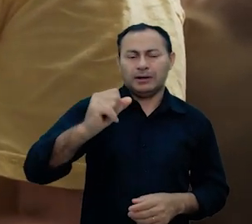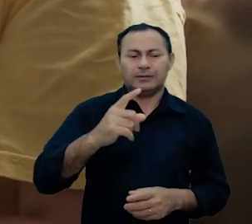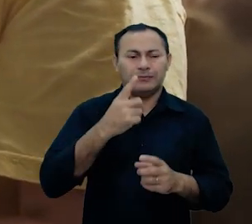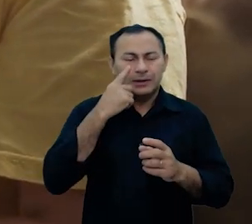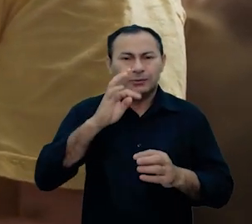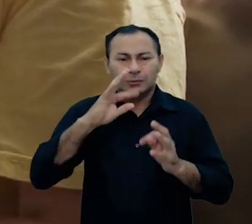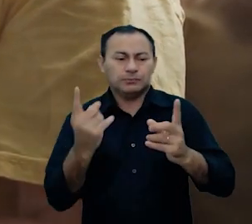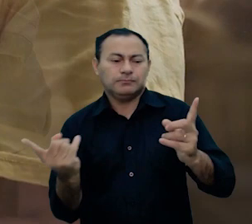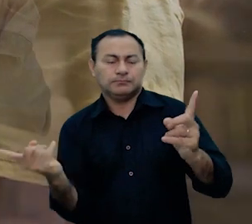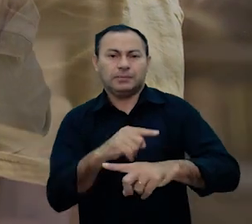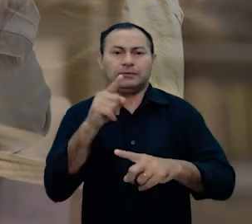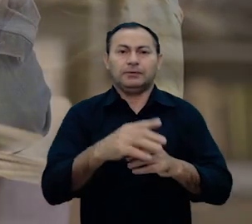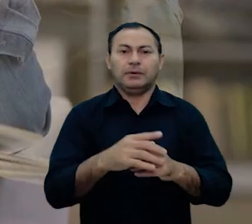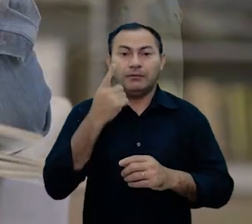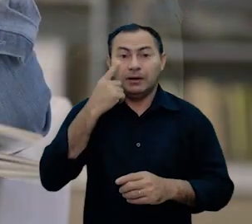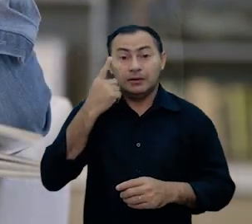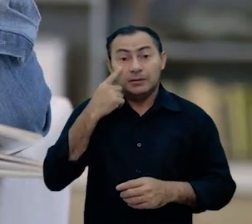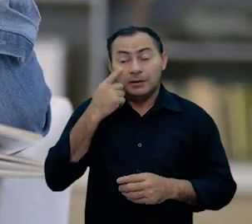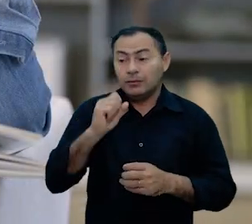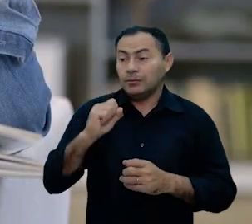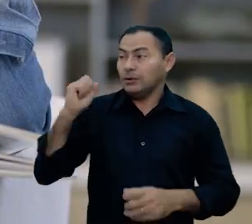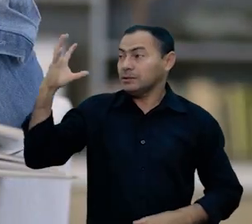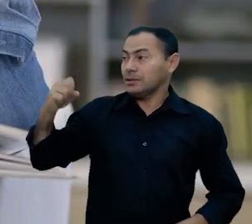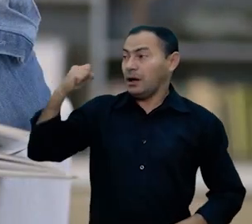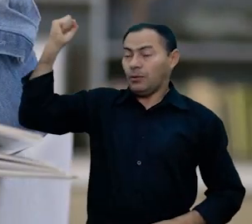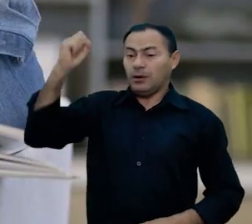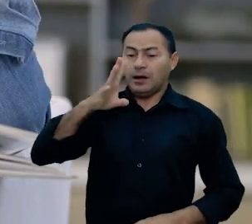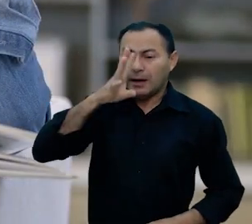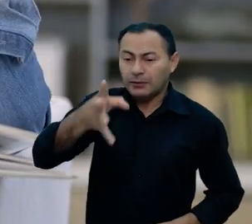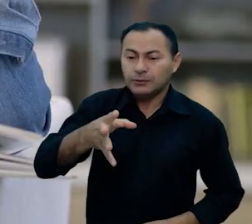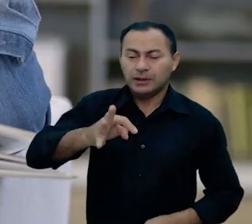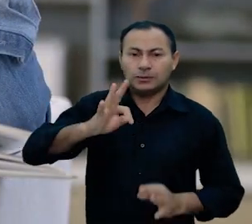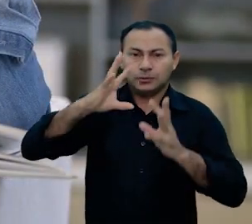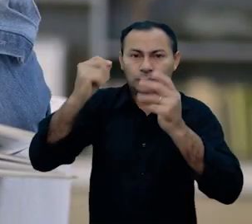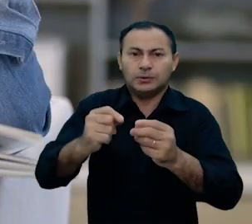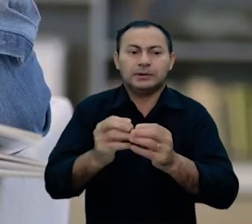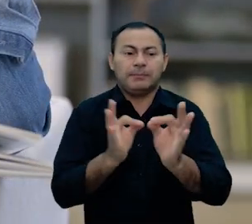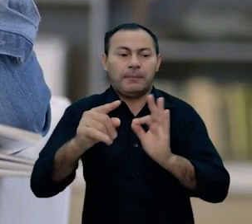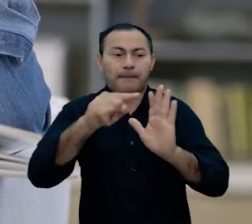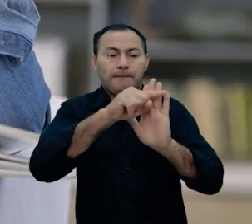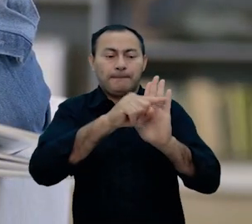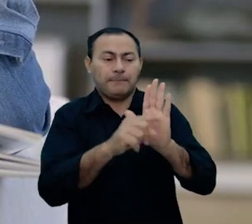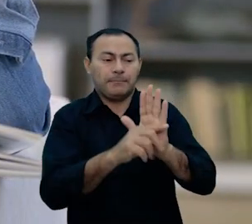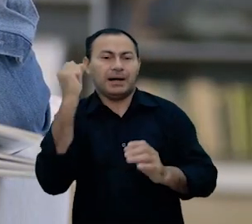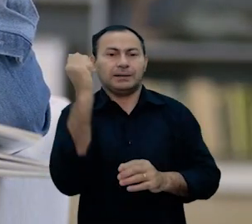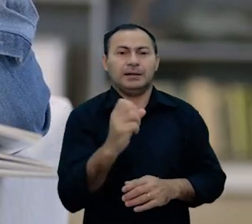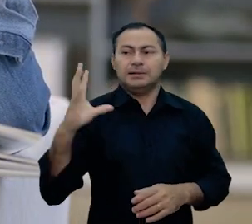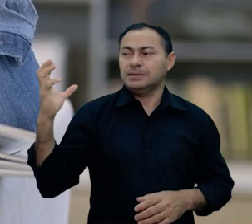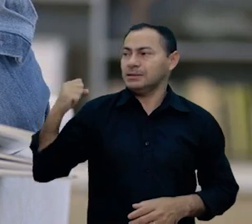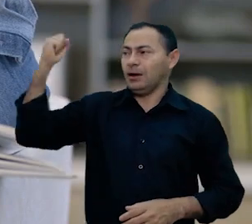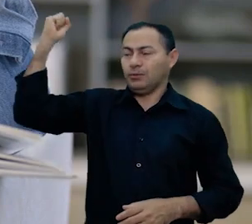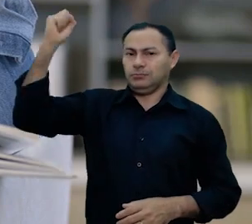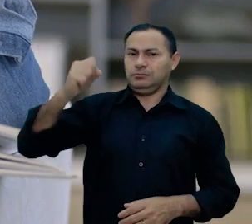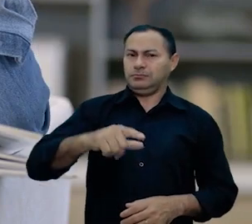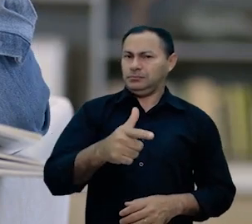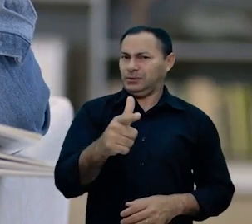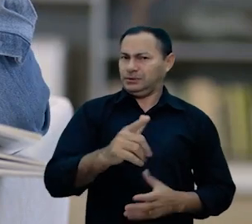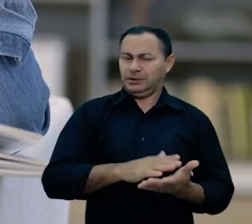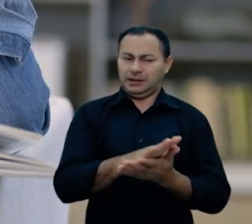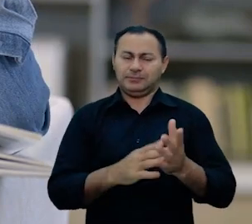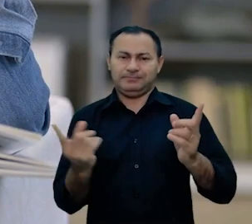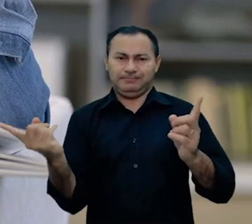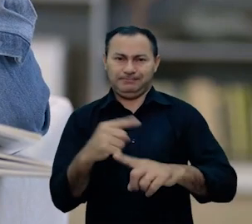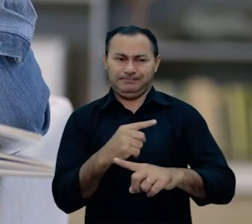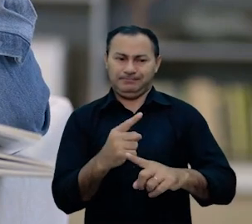você. Observe como Saul insiste em acusar todos de estarem planejando matá-lo. É claro que não havia nenhuma